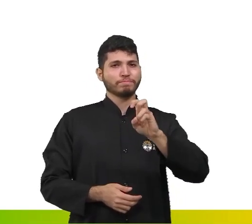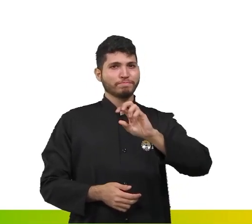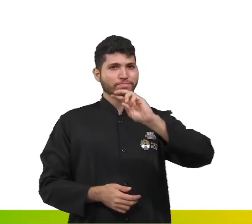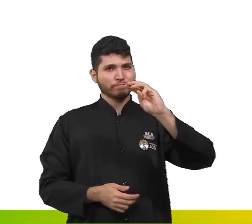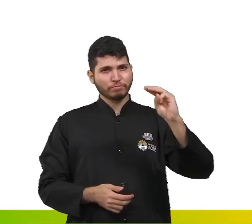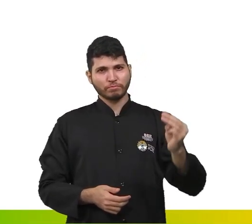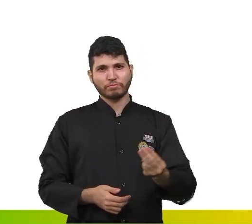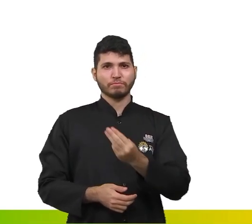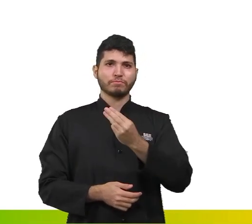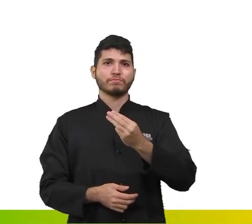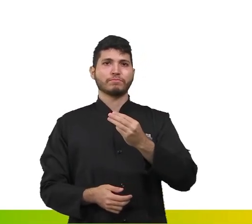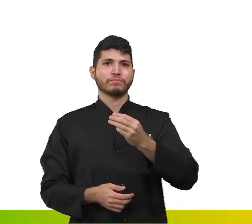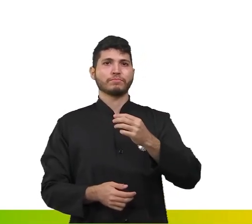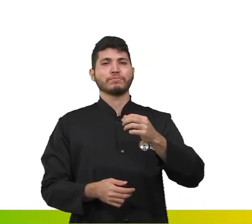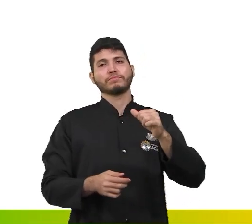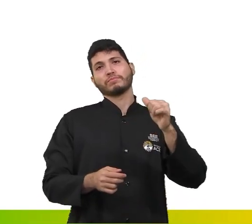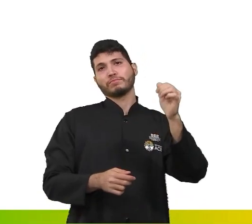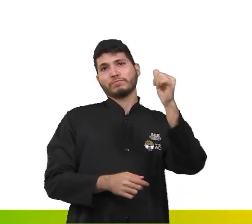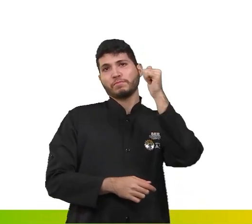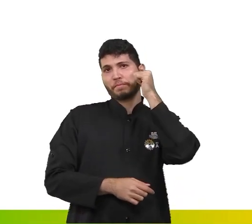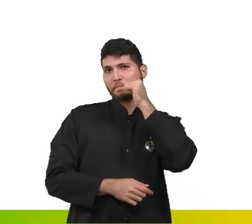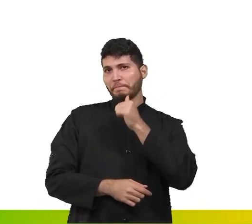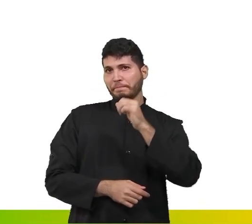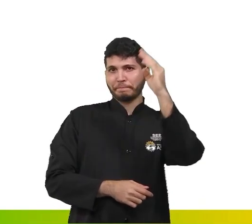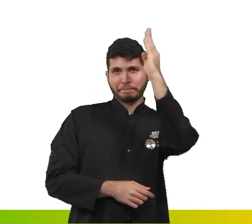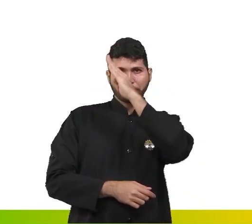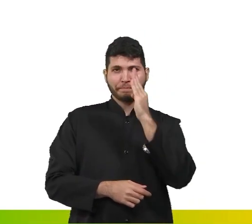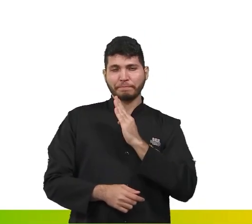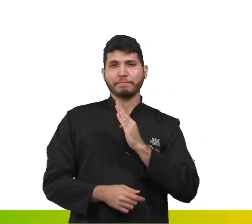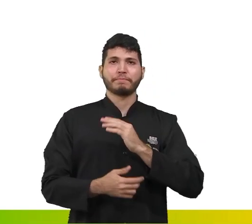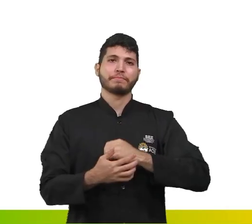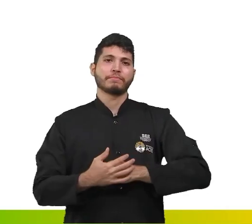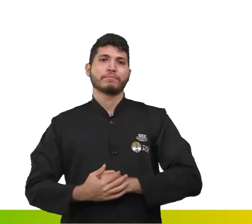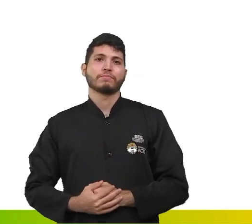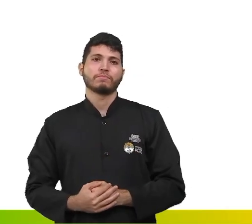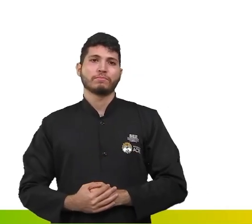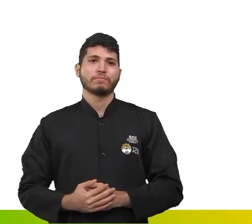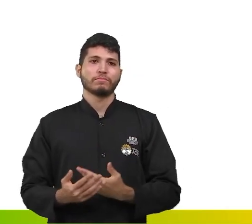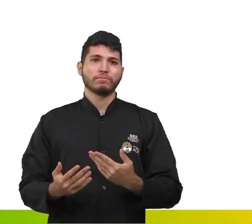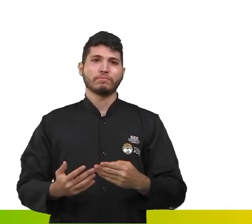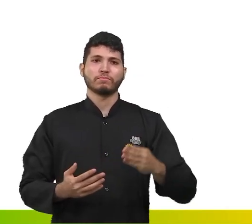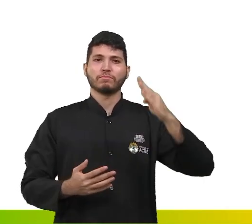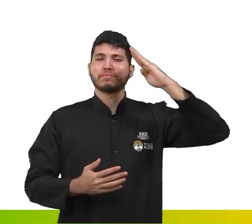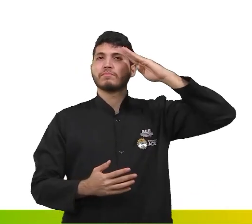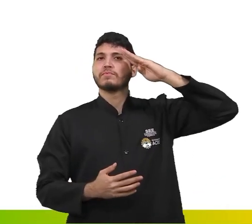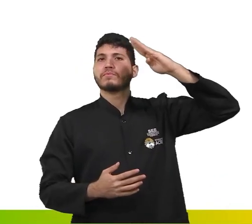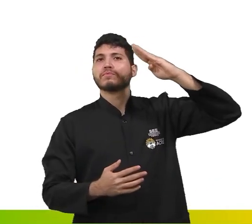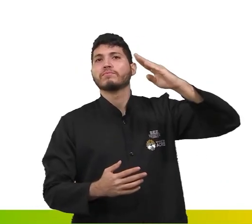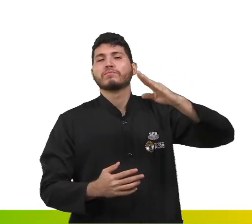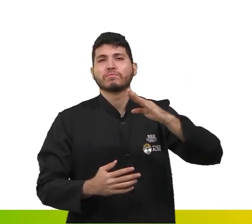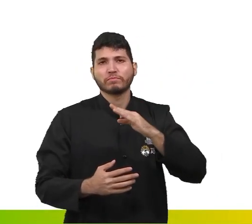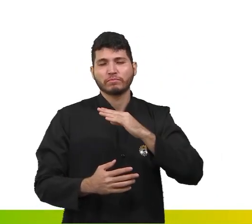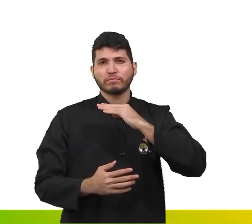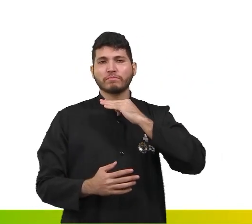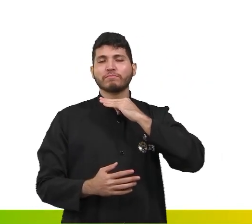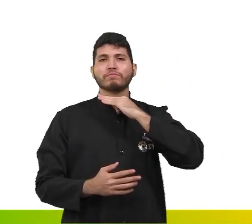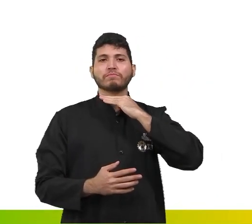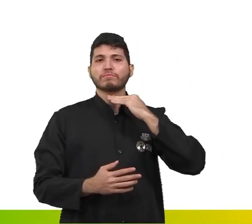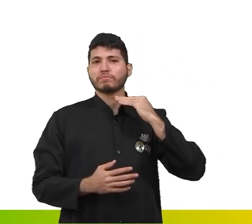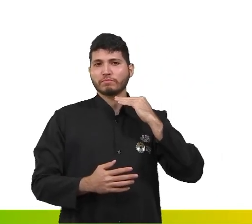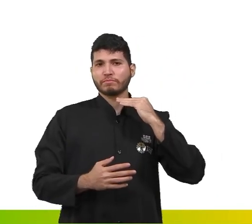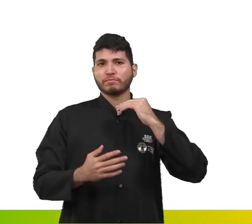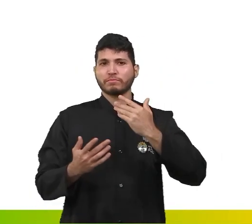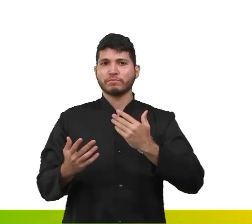E aí, aquilo que eu falei agora há pouco. Principais agressores de vítimas de feminicídio são